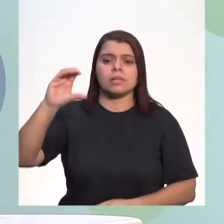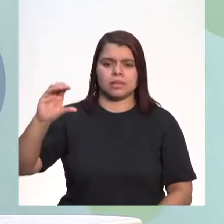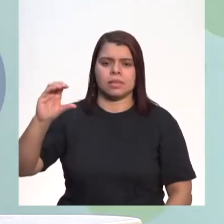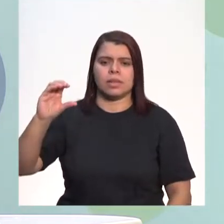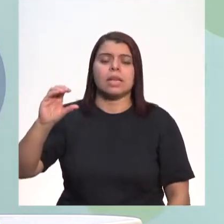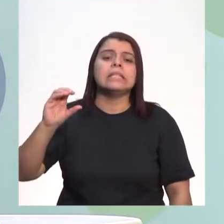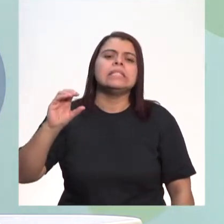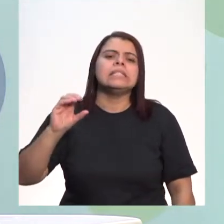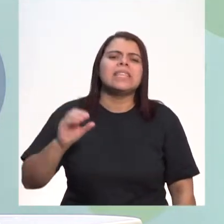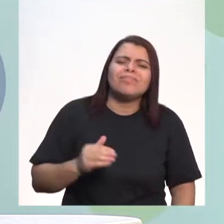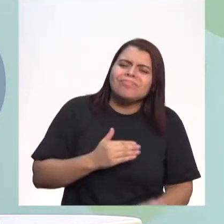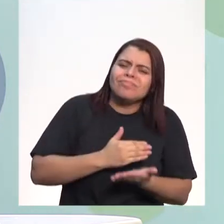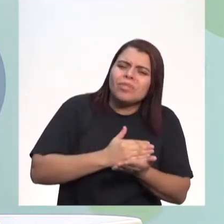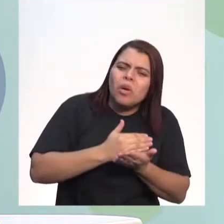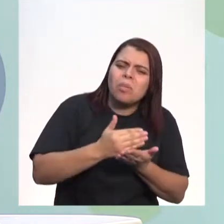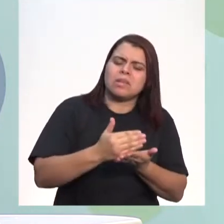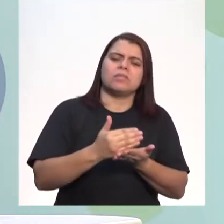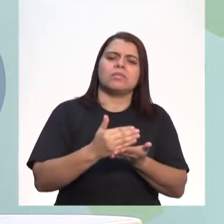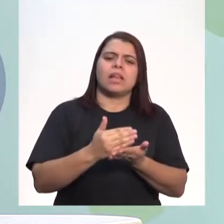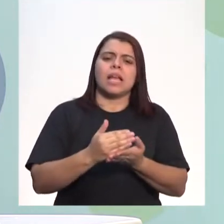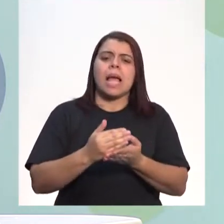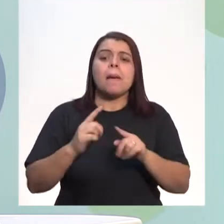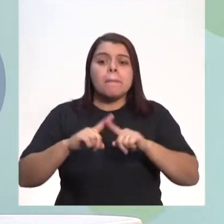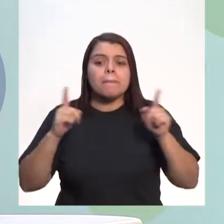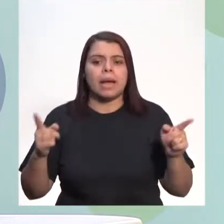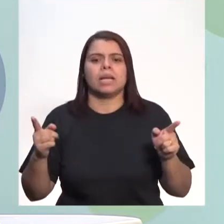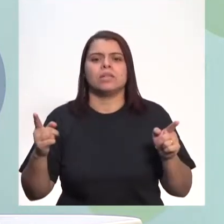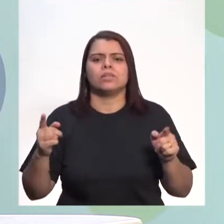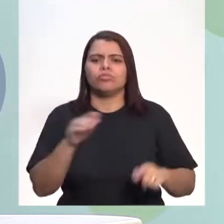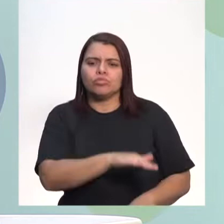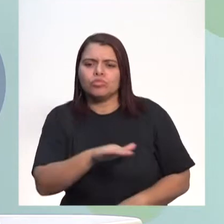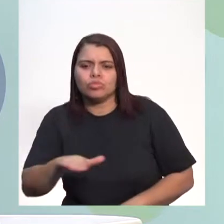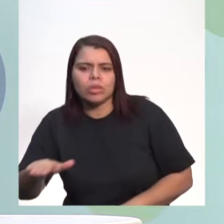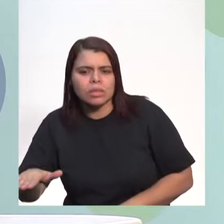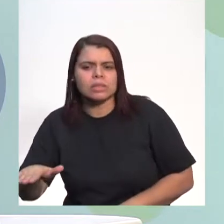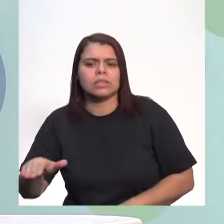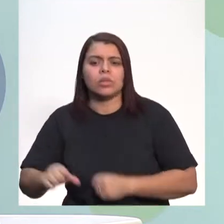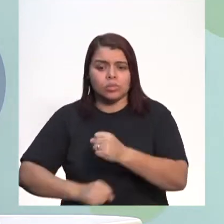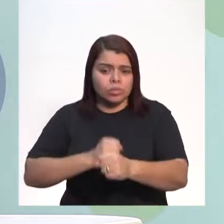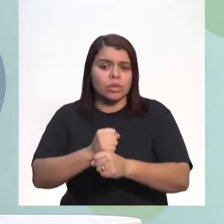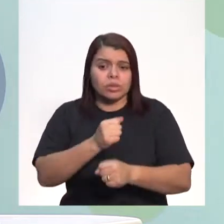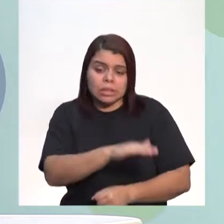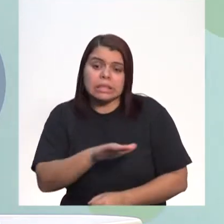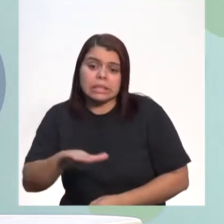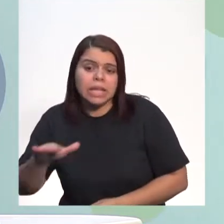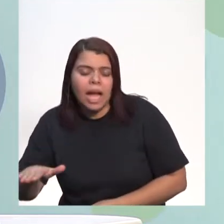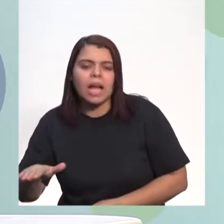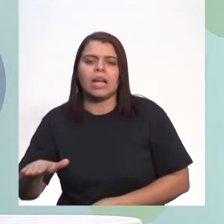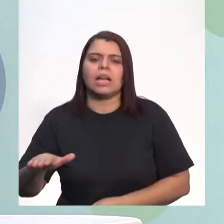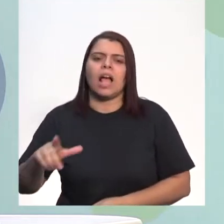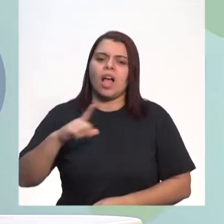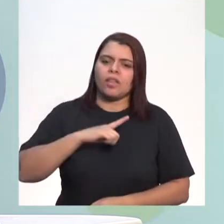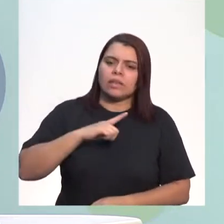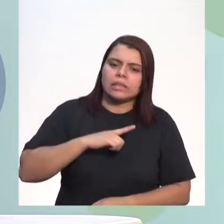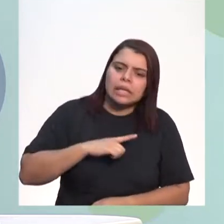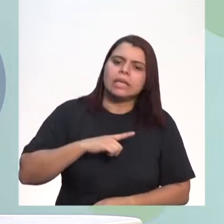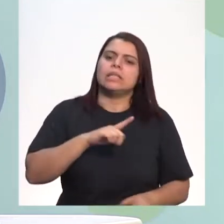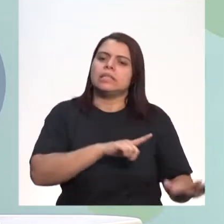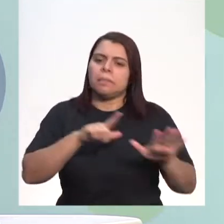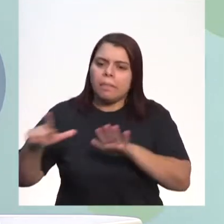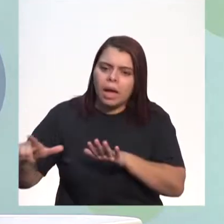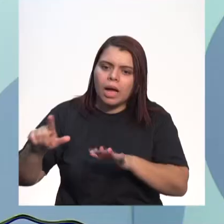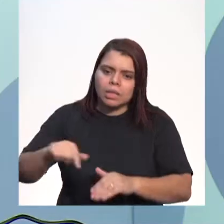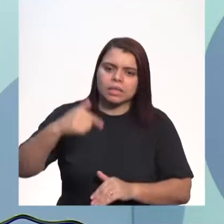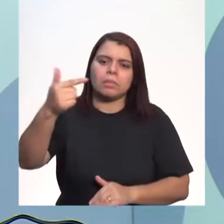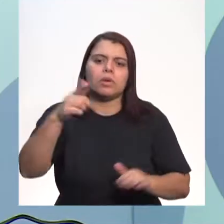anos iniciais, nós temos até uma organização que vai variar de semana para semana. Então, é importante olhar cada semana para a gente